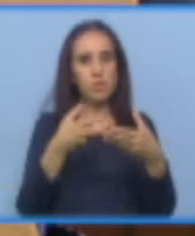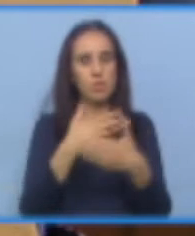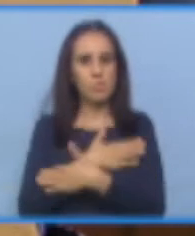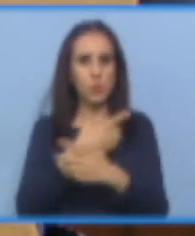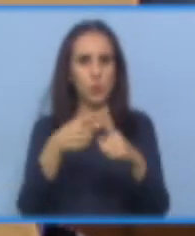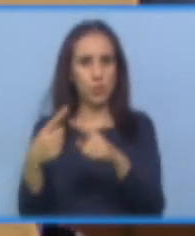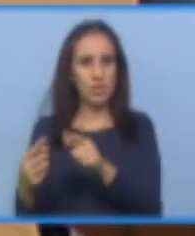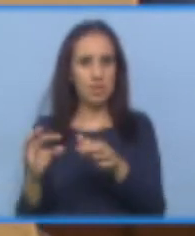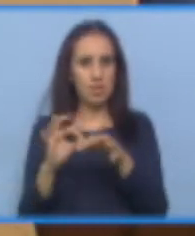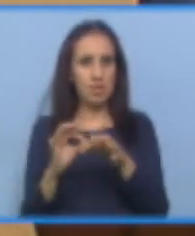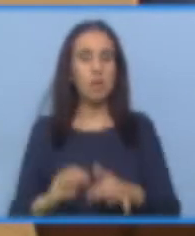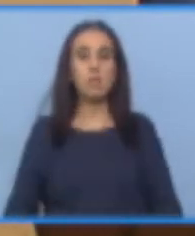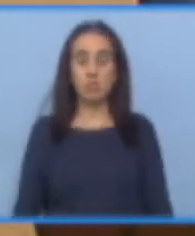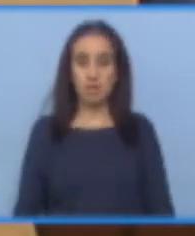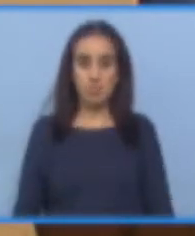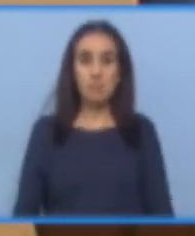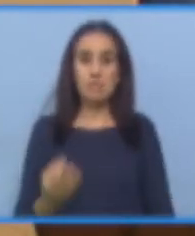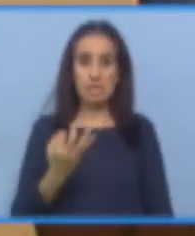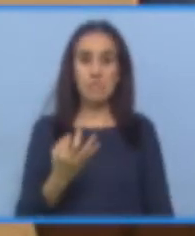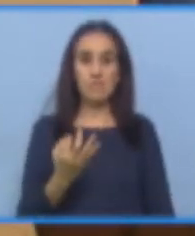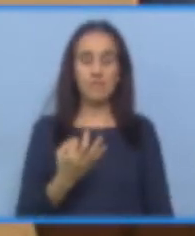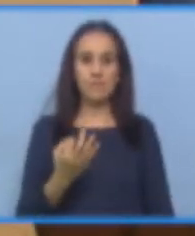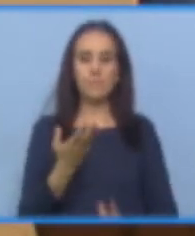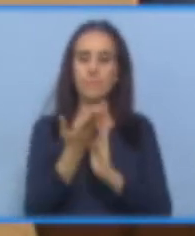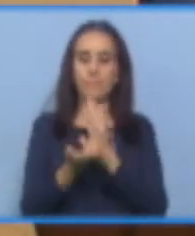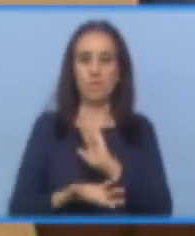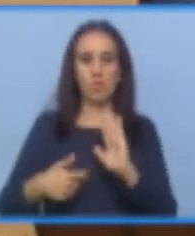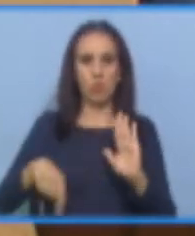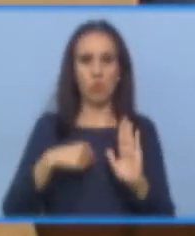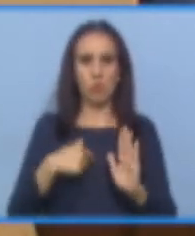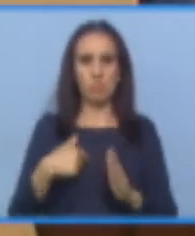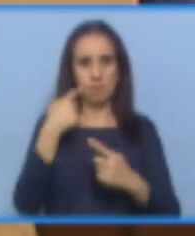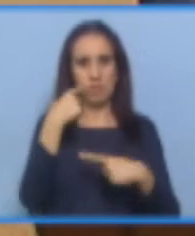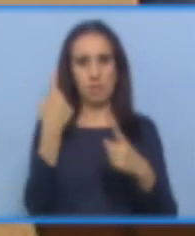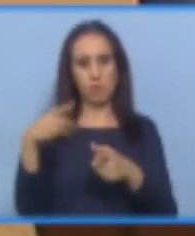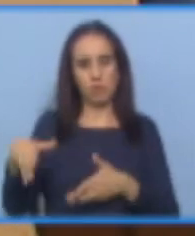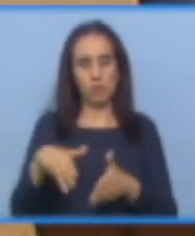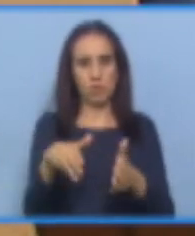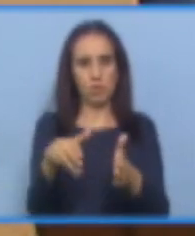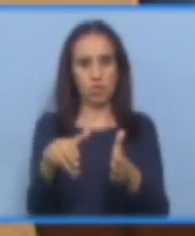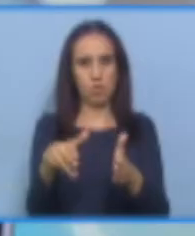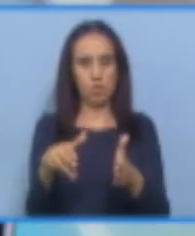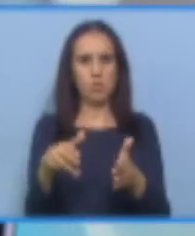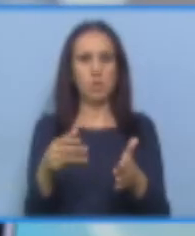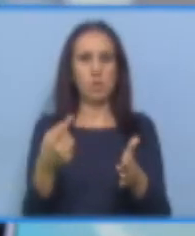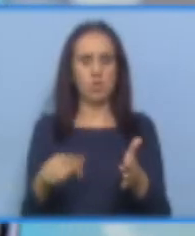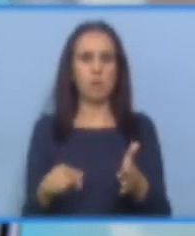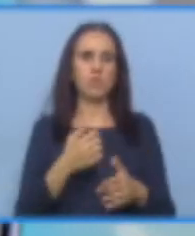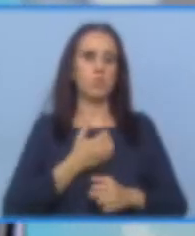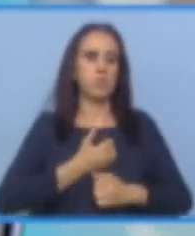etc. Sim, ou seja, nas várias facetas em que nos apresentamos neste caminho, temos a